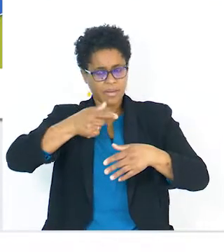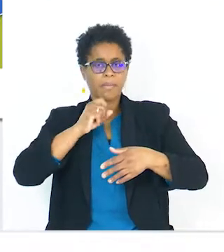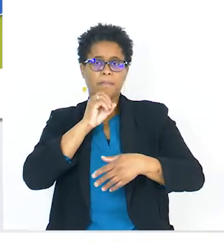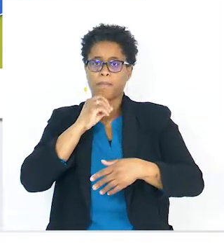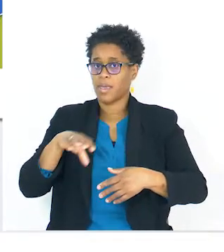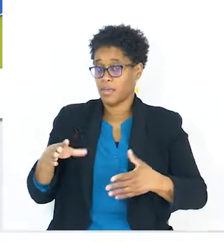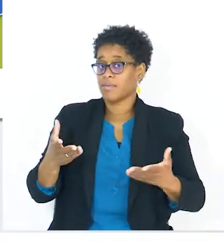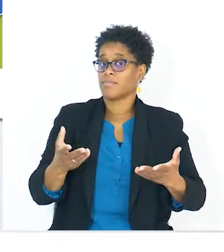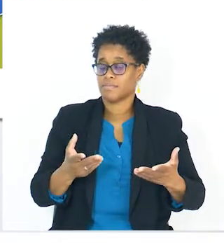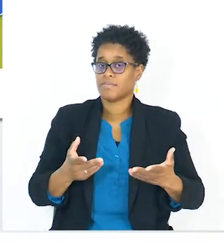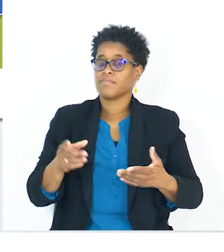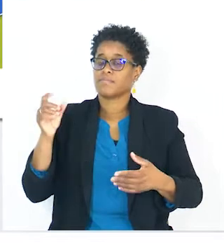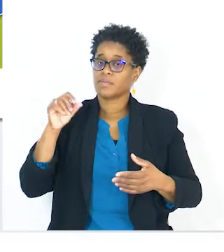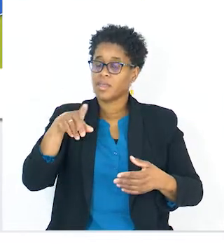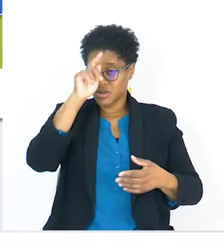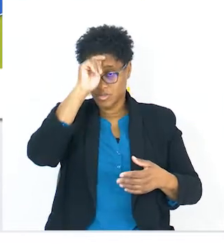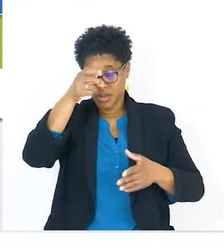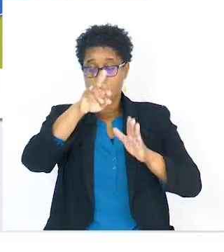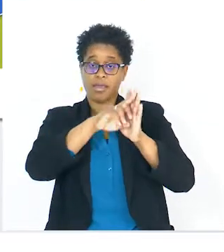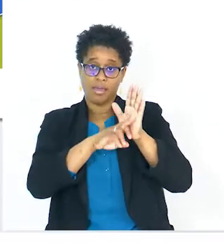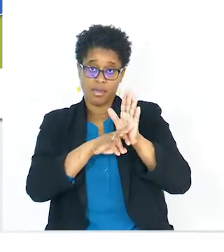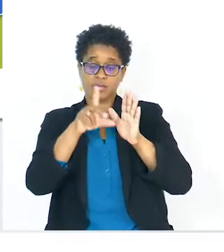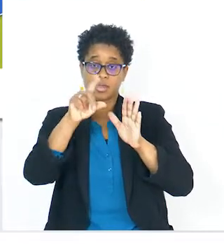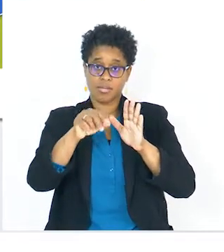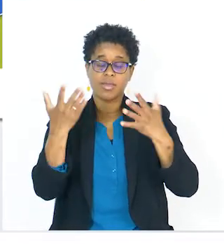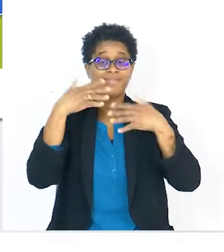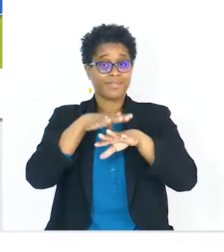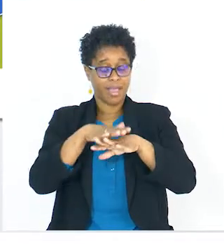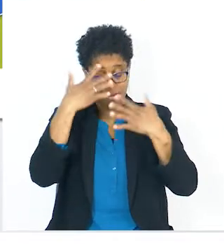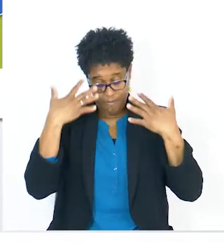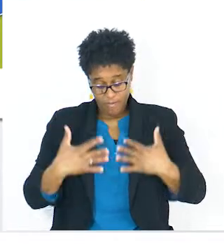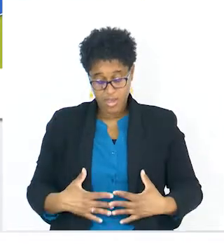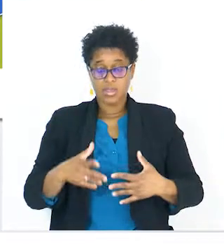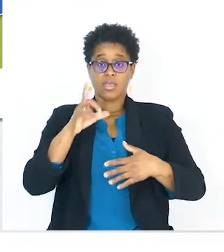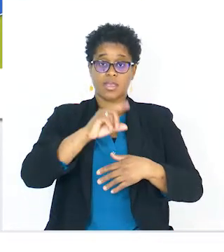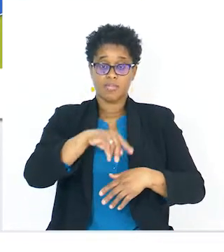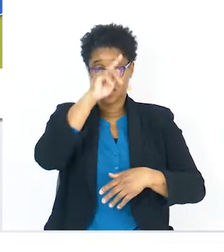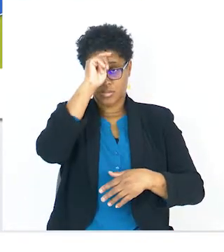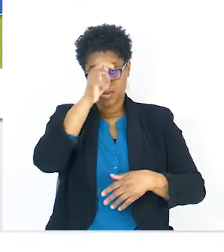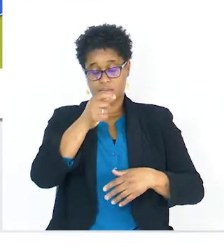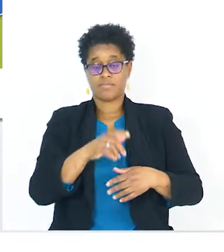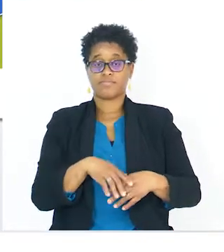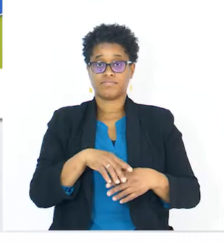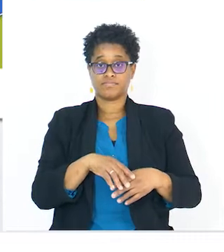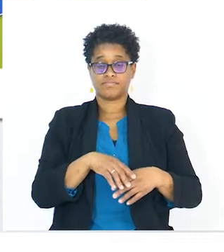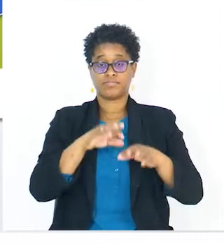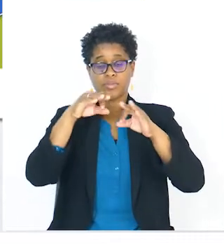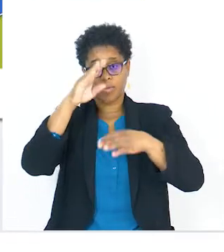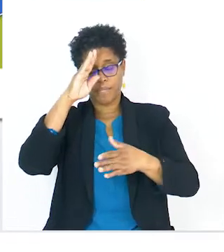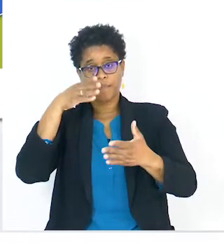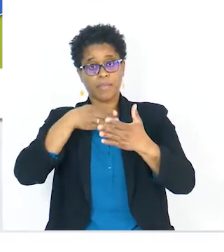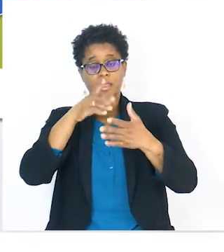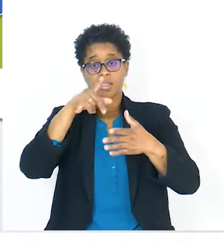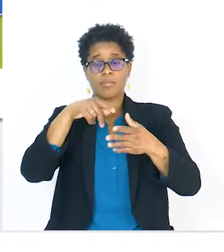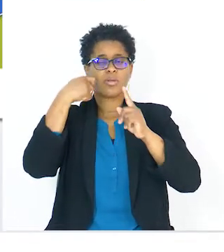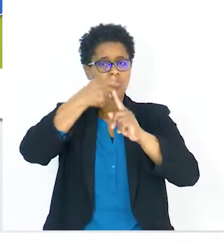perder, a respeitar regras, a integridade física e a cumprir metas e